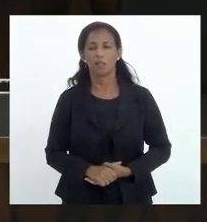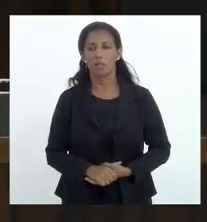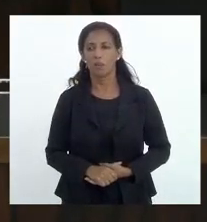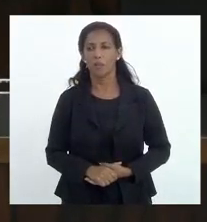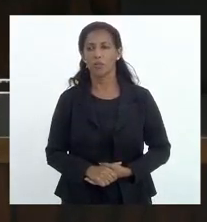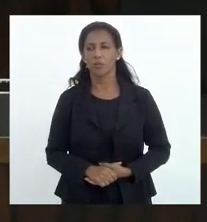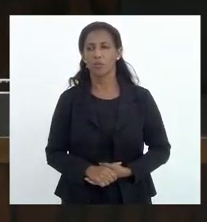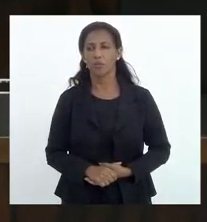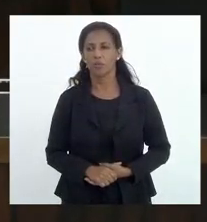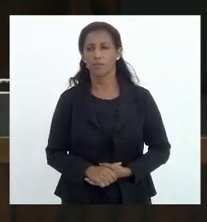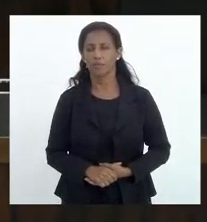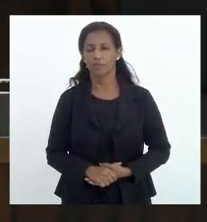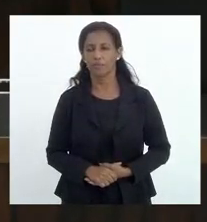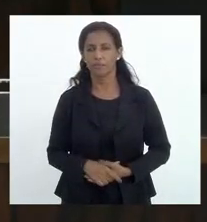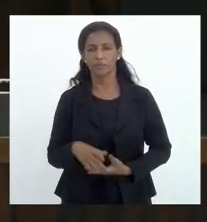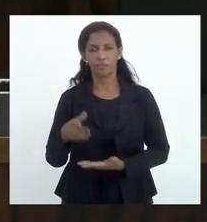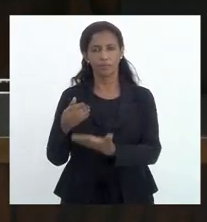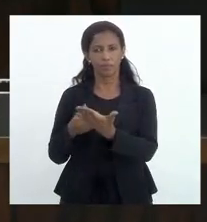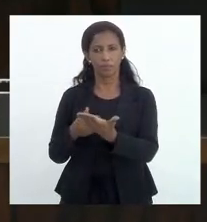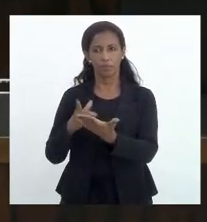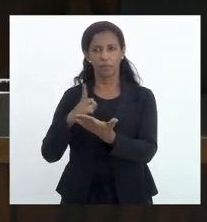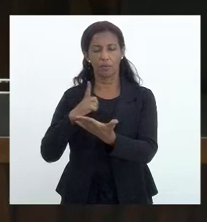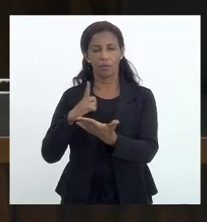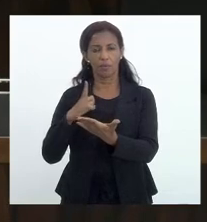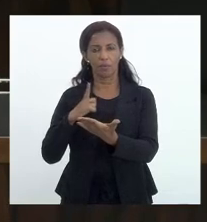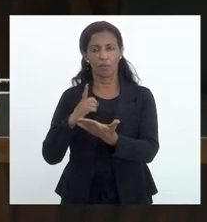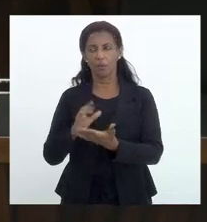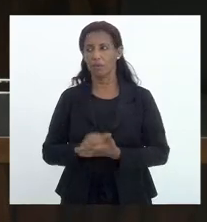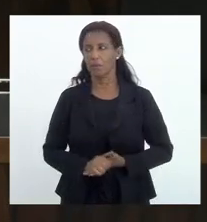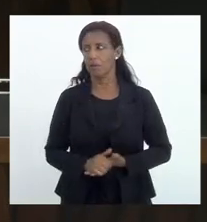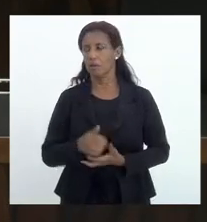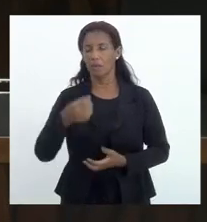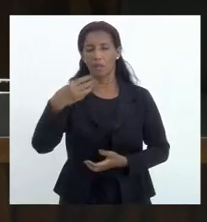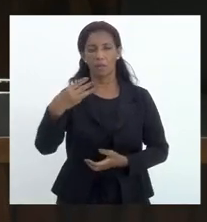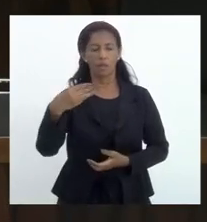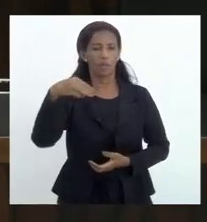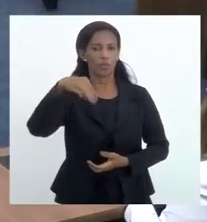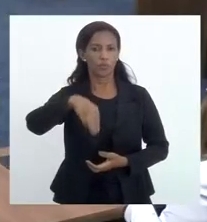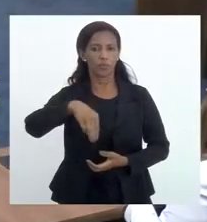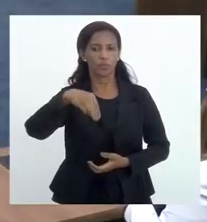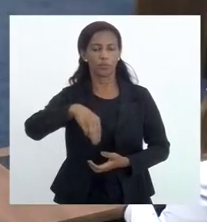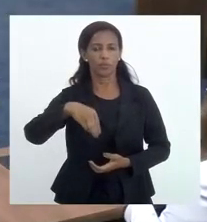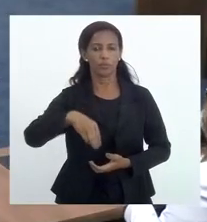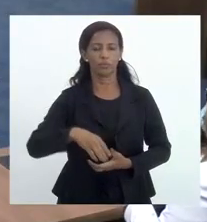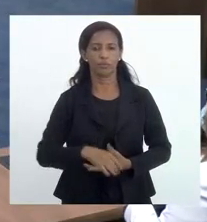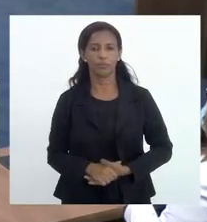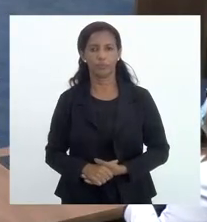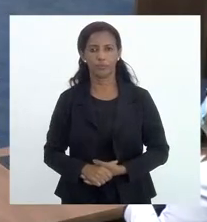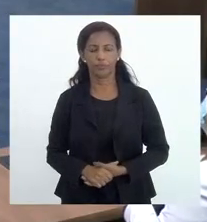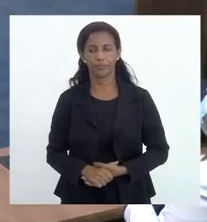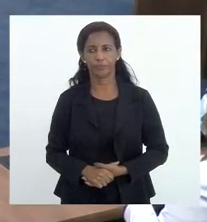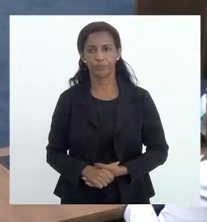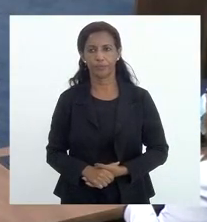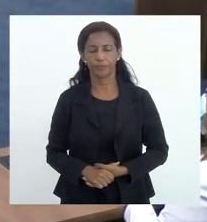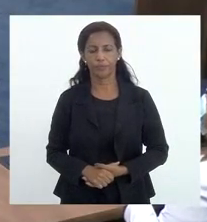Excelência dispõe de longevos 3 minutos.